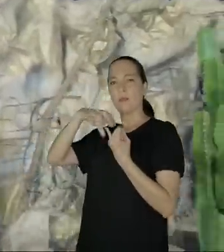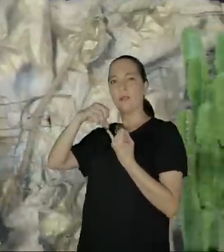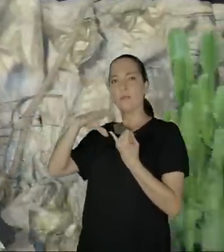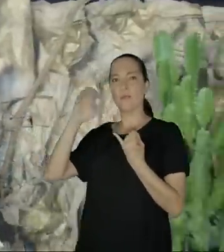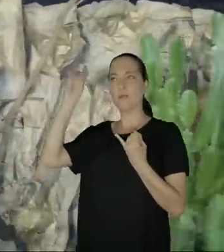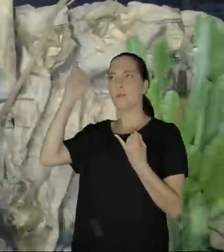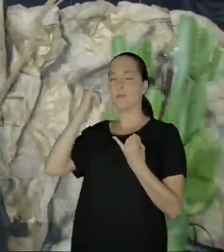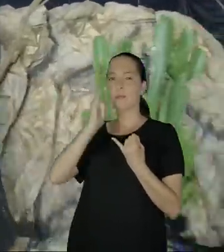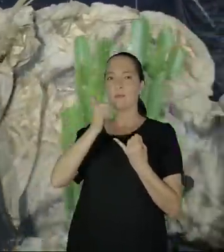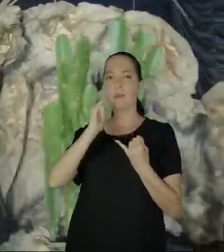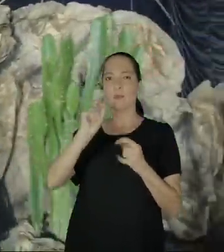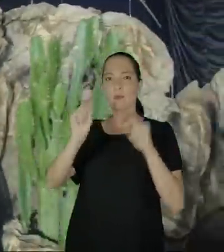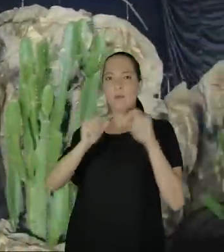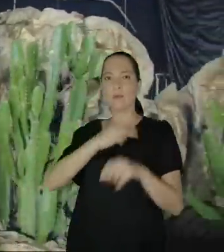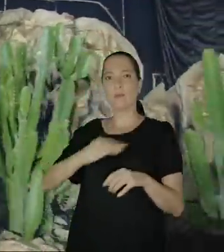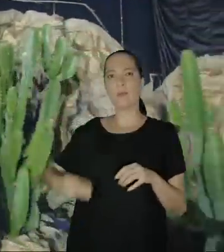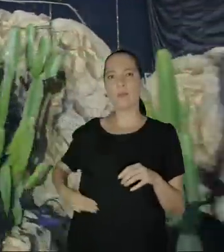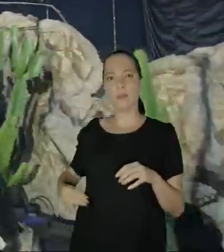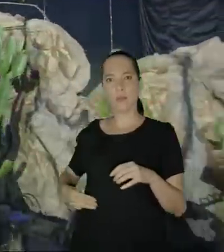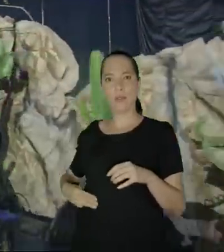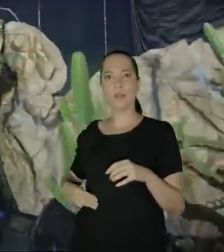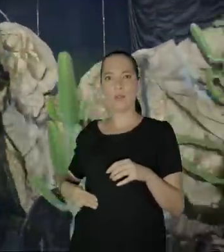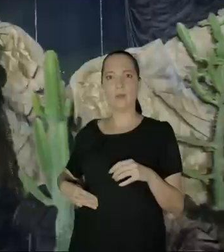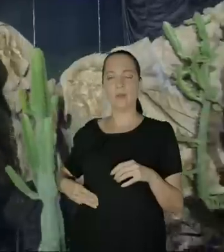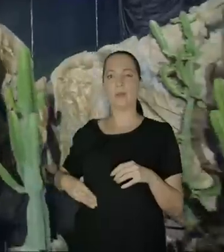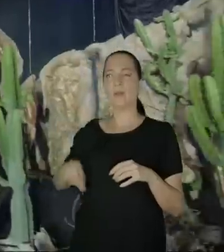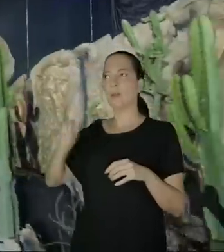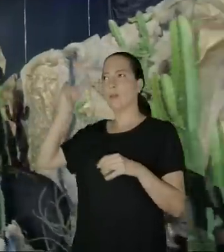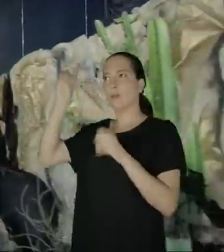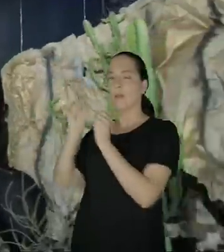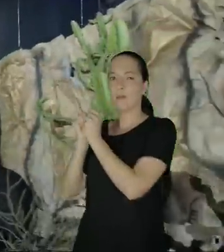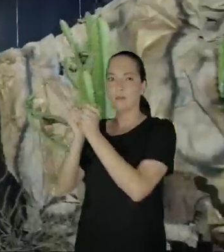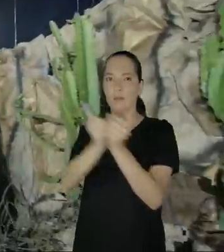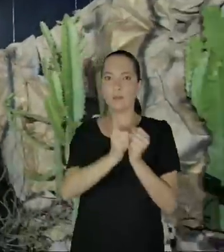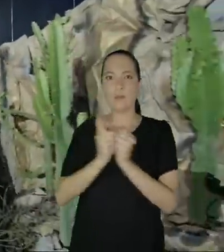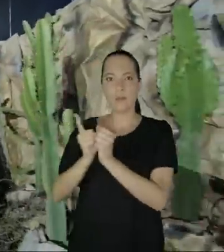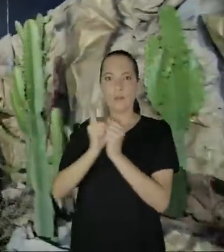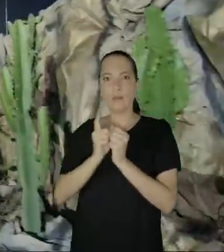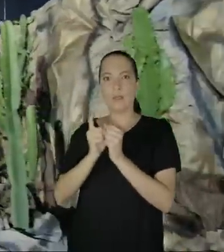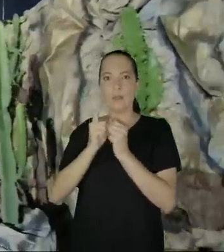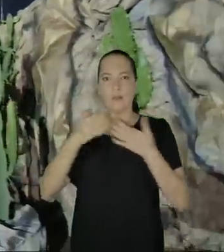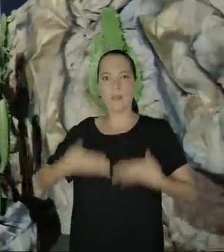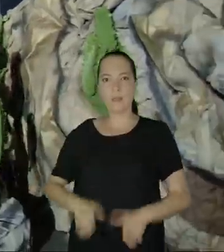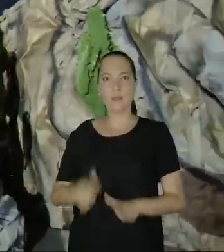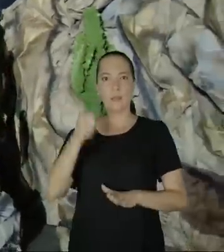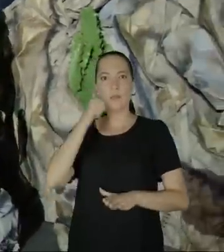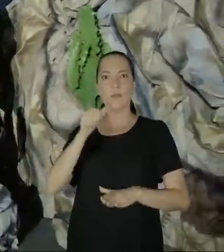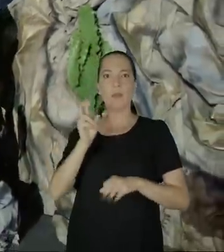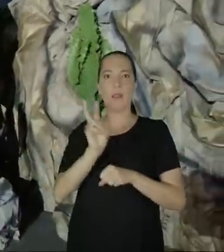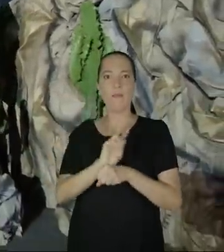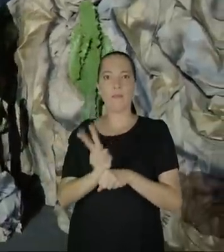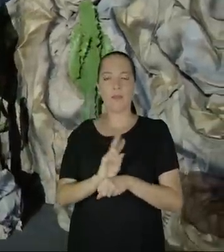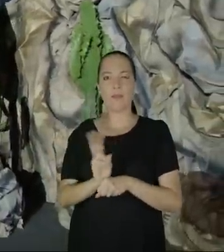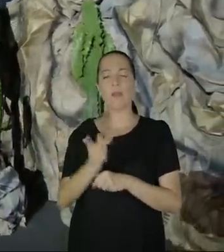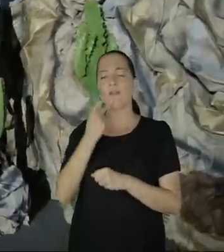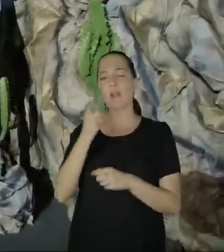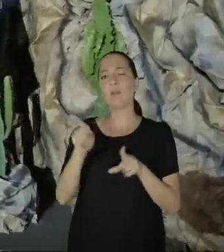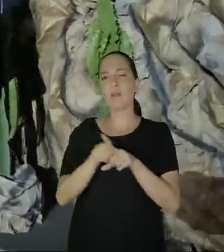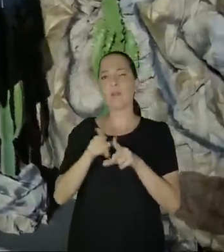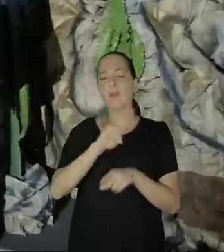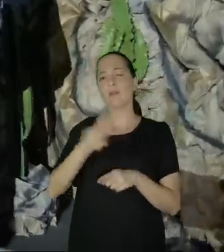Messias, ou Emanuel, nasceria de uma virgem. Ele ainda disse que seu nome seria